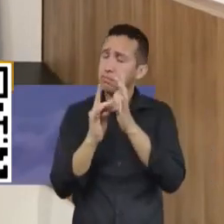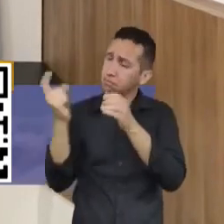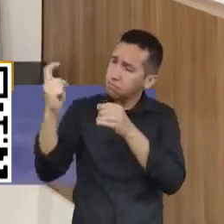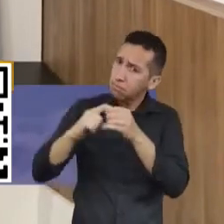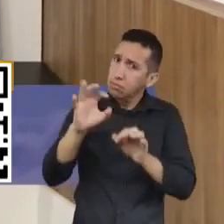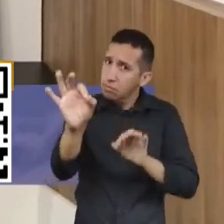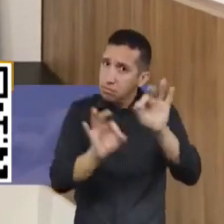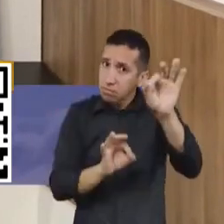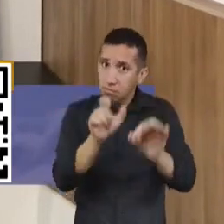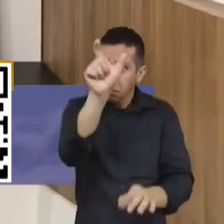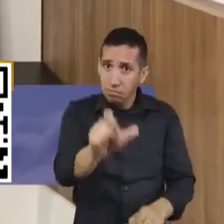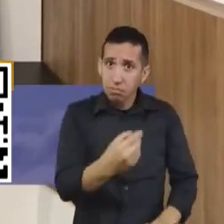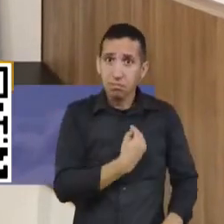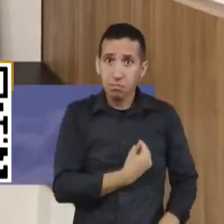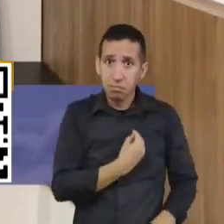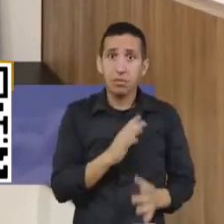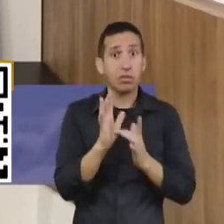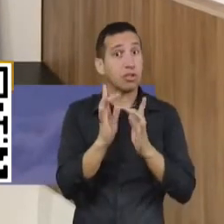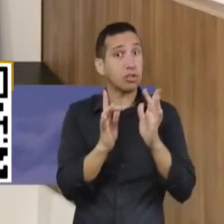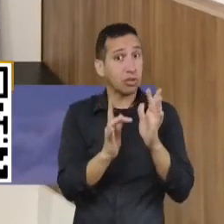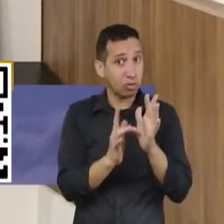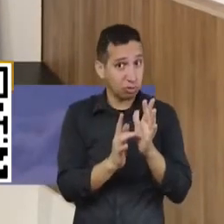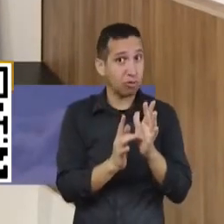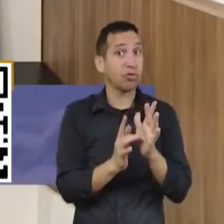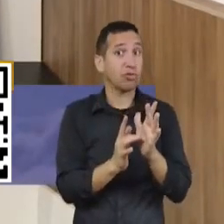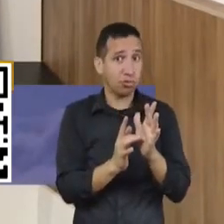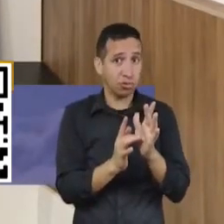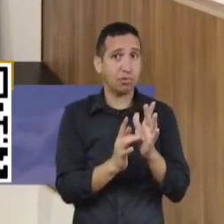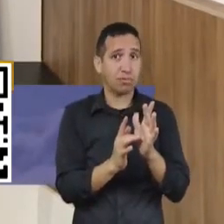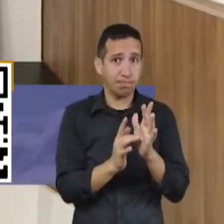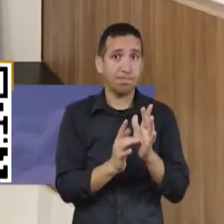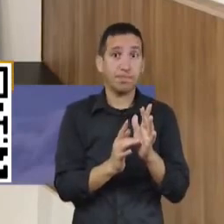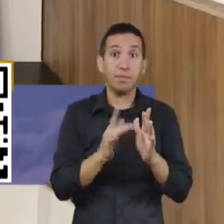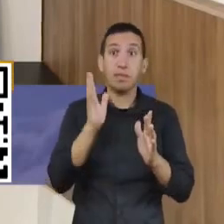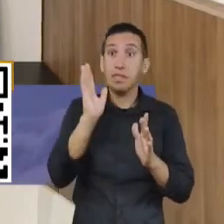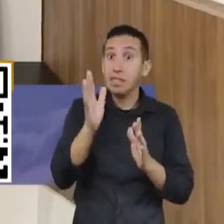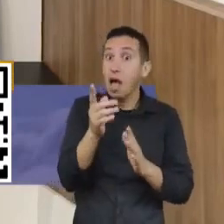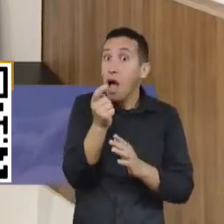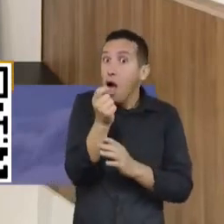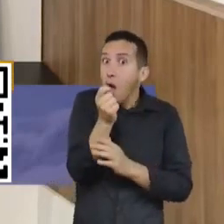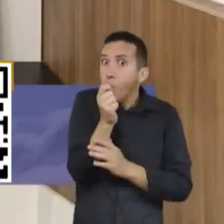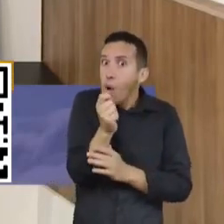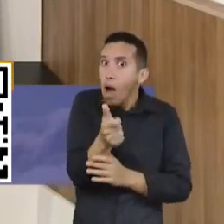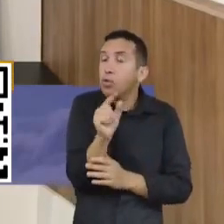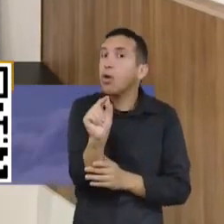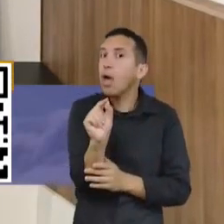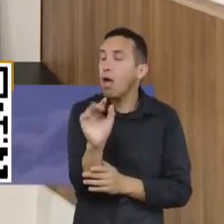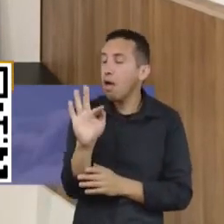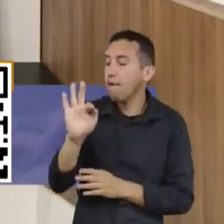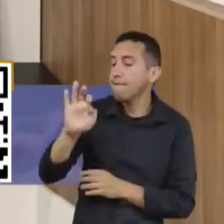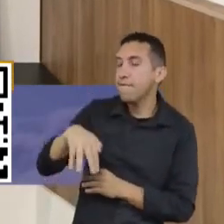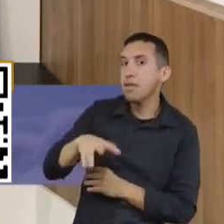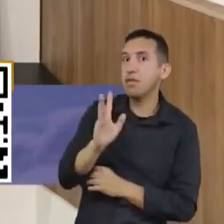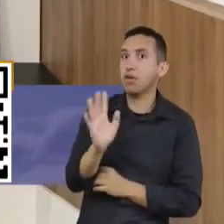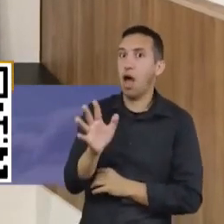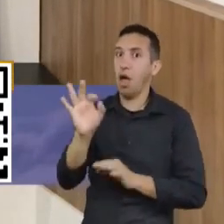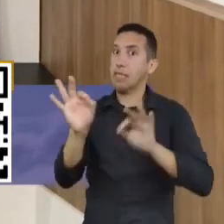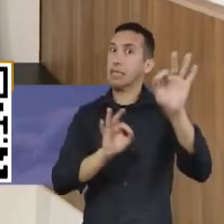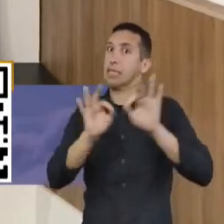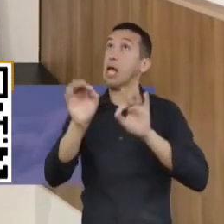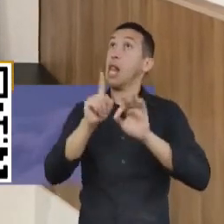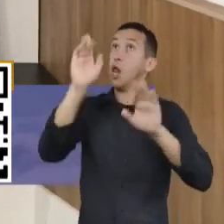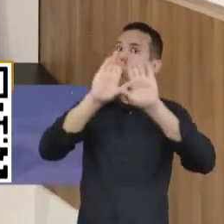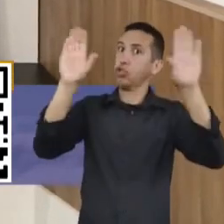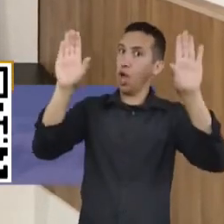prepare-se porque Jesus está terminando a sua intercessão no céu Jesus está terminando a sua